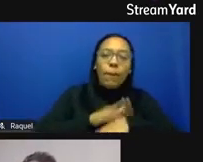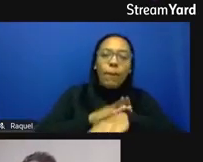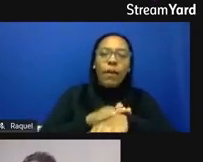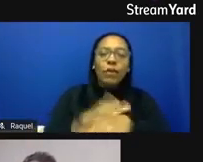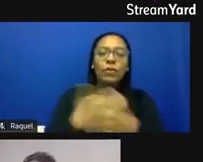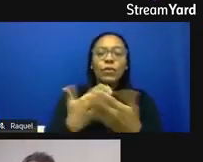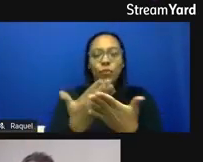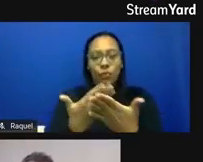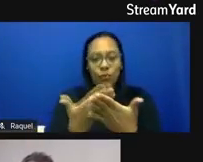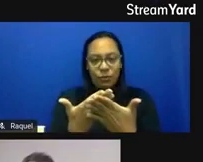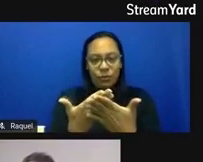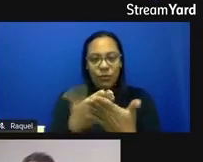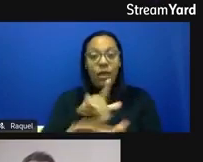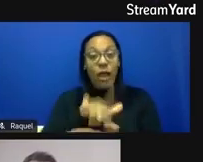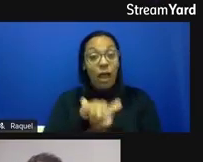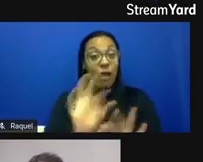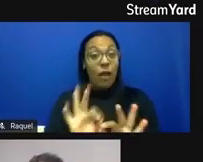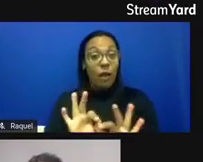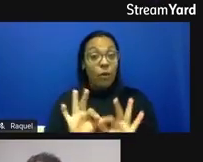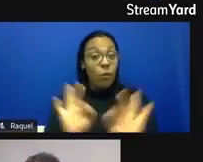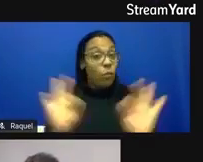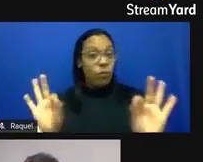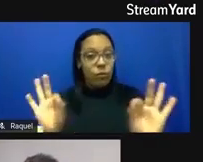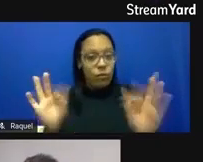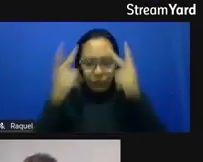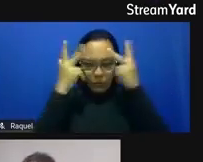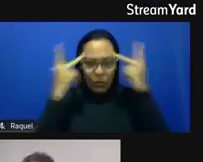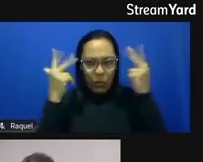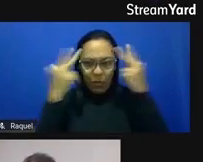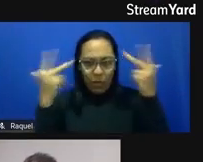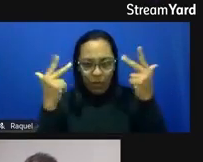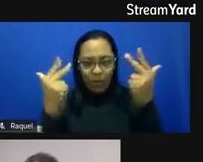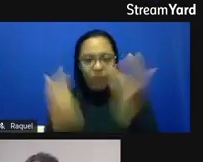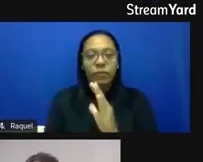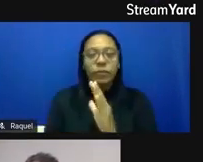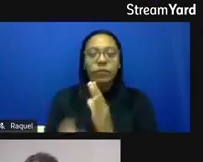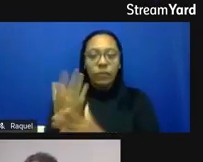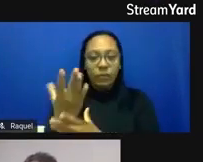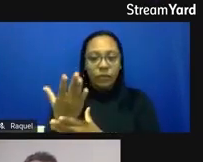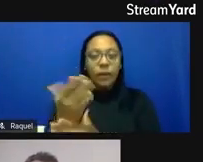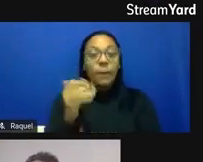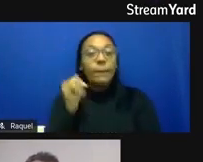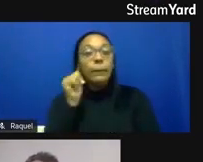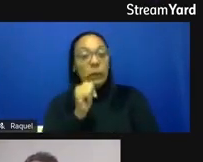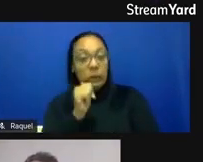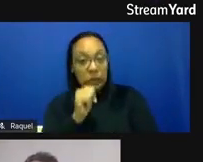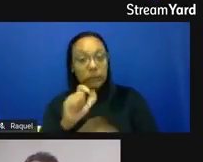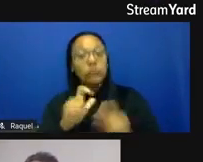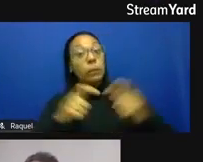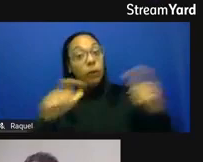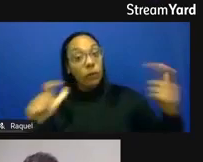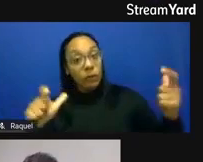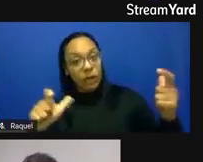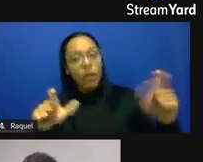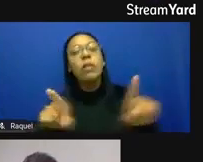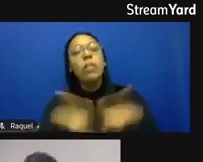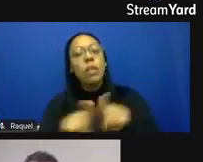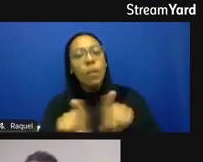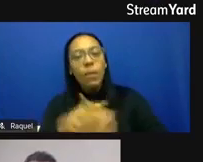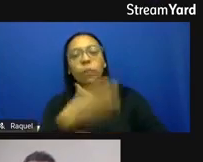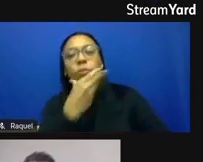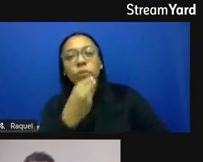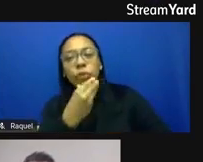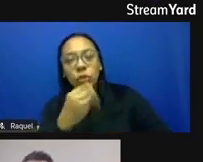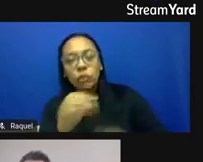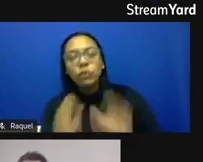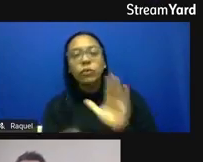a ocorrência de alunas, especialmente meninas, mas acontece com meninos também, que se evadem, ou seja, que abandonam a